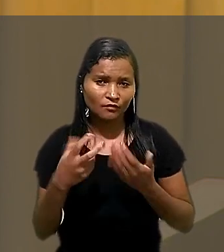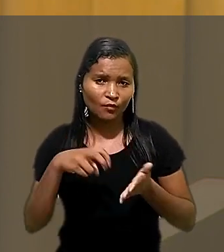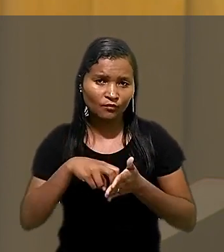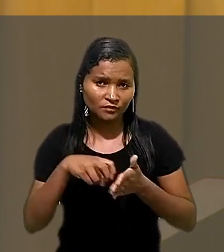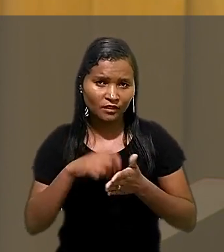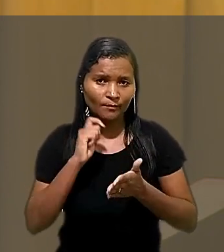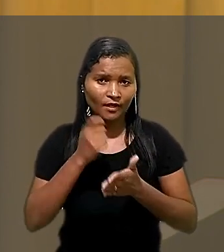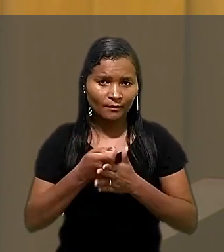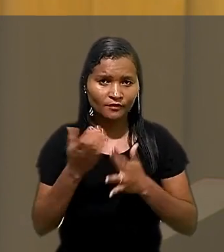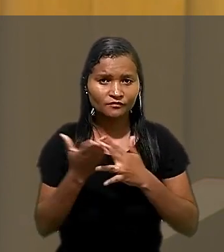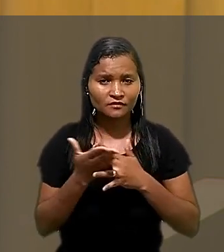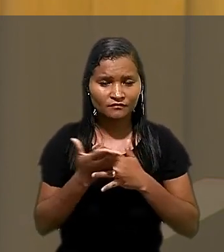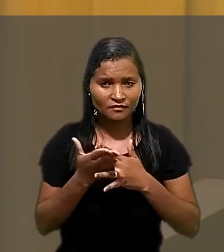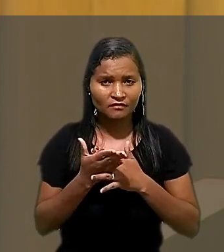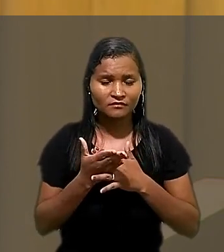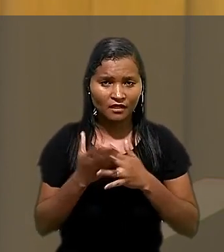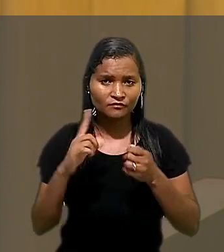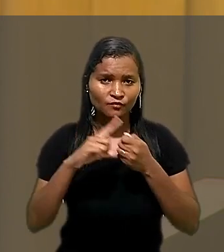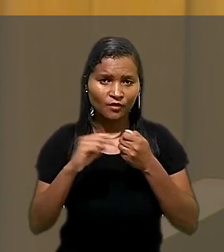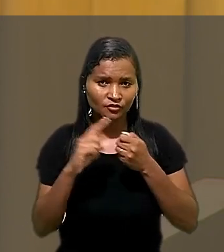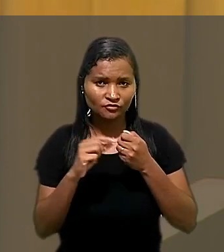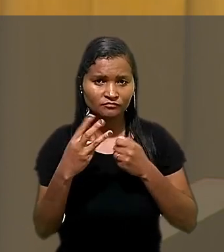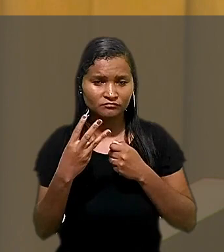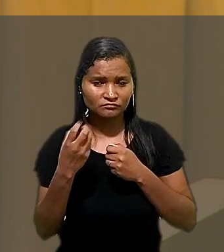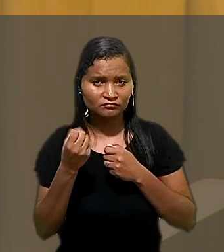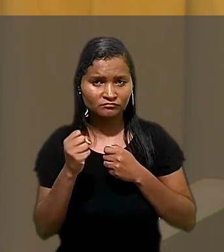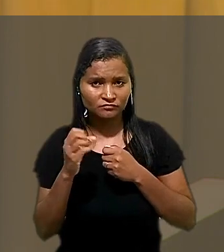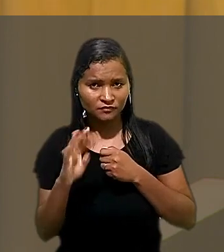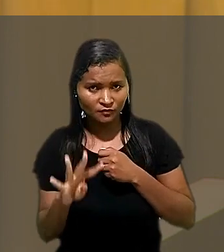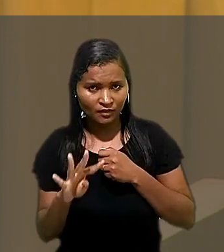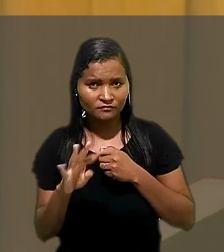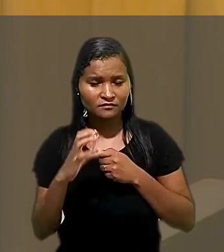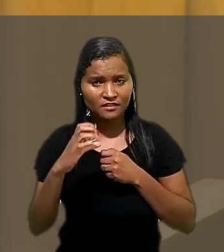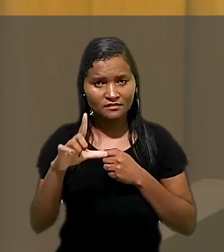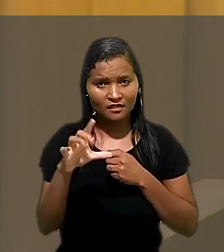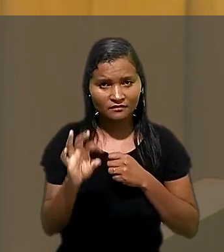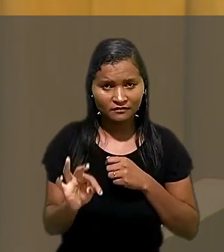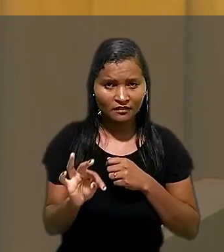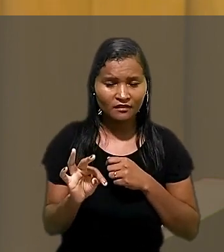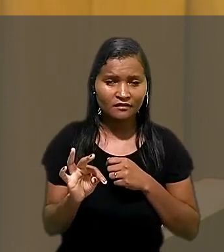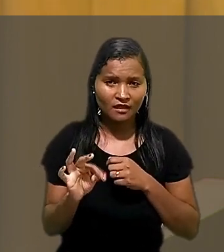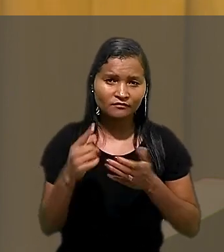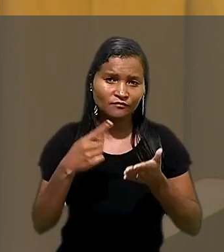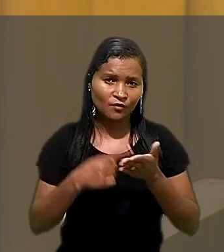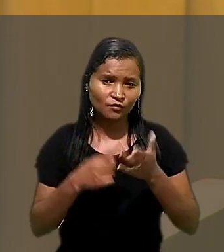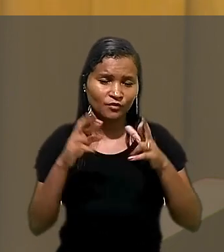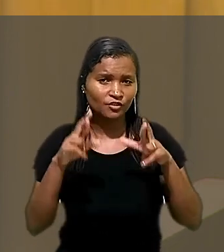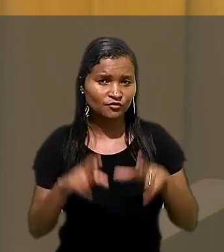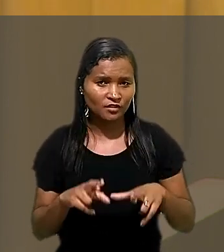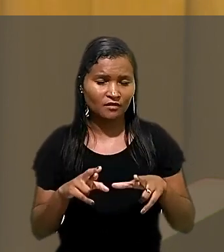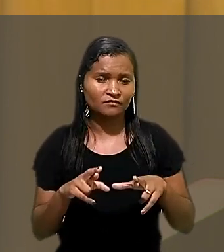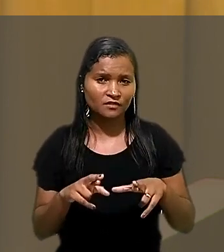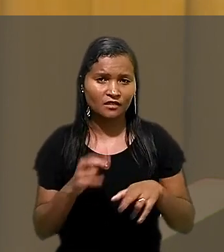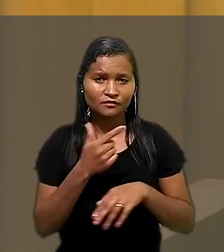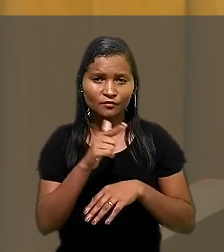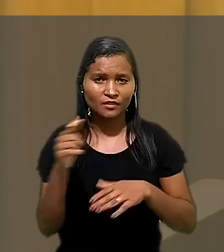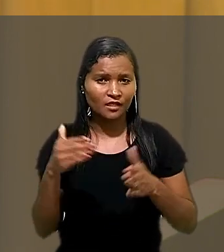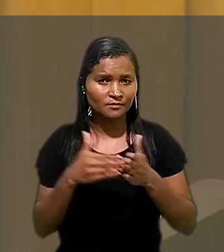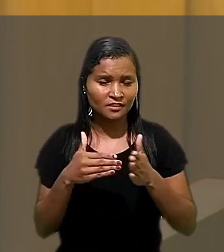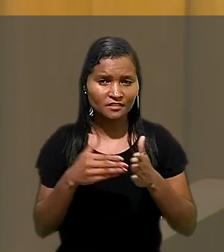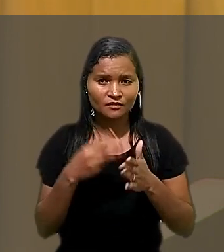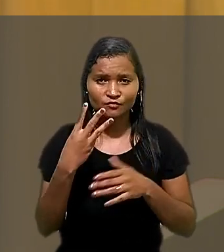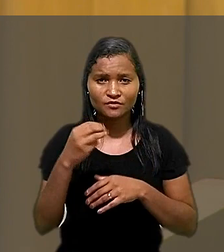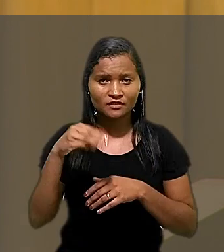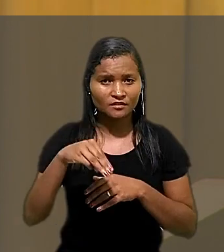o pagamento do intervalo previsto no artigo 384 da CLT, nos moldes como consignados no Acordo Regional, sem a limitação dos